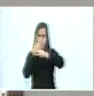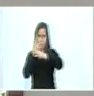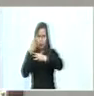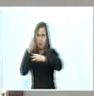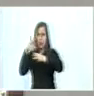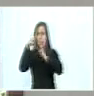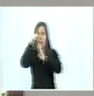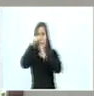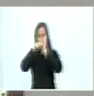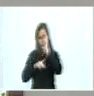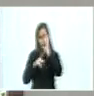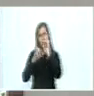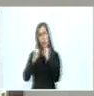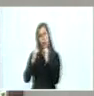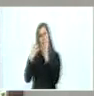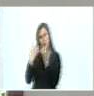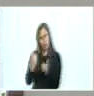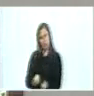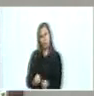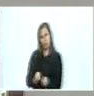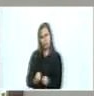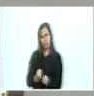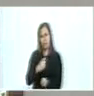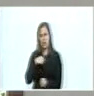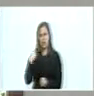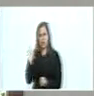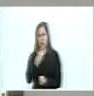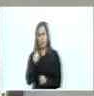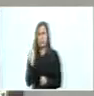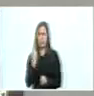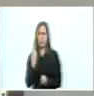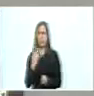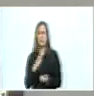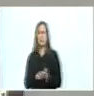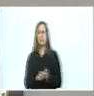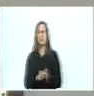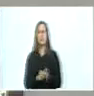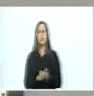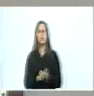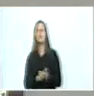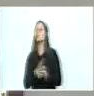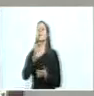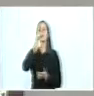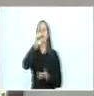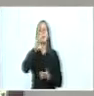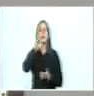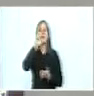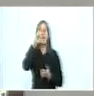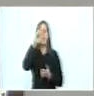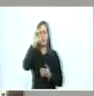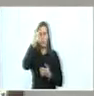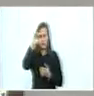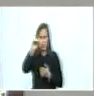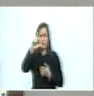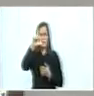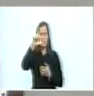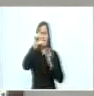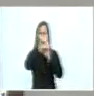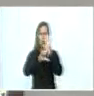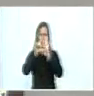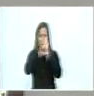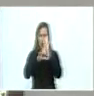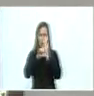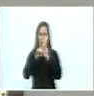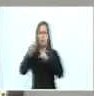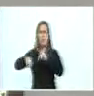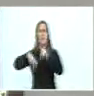projetos possam ser submetidos na nossa República, que é vindo do Executivo, do Legislativo e da Iniciativa Popular.